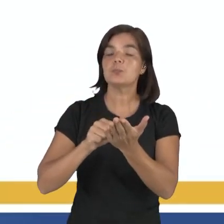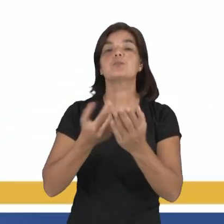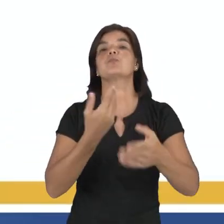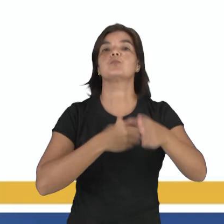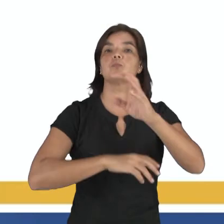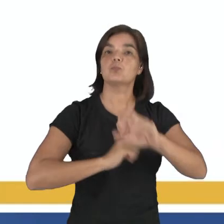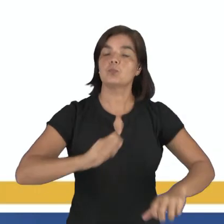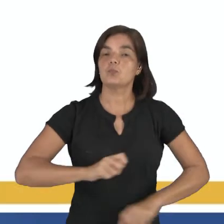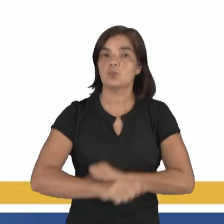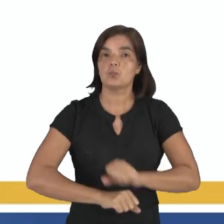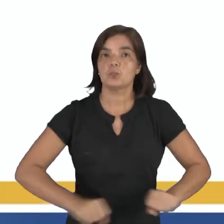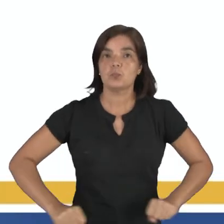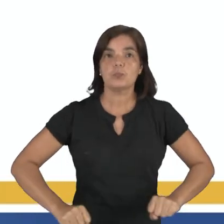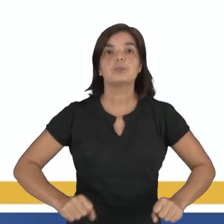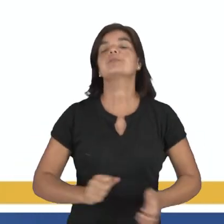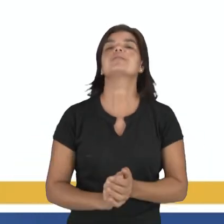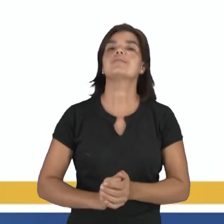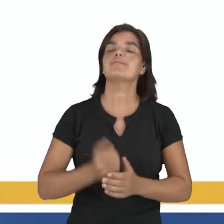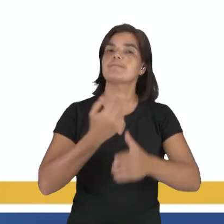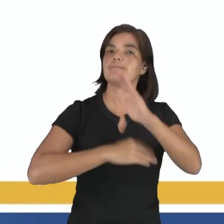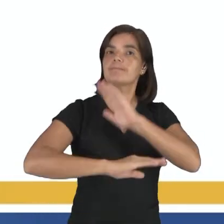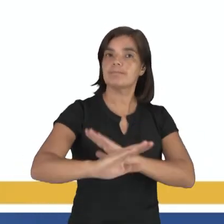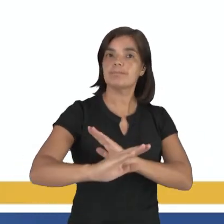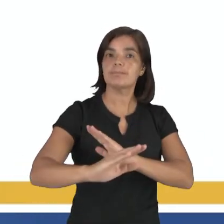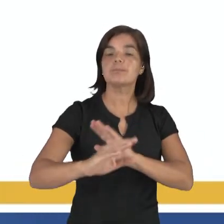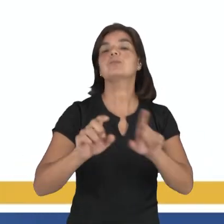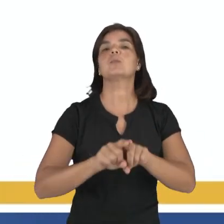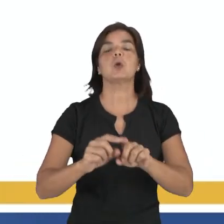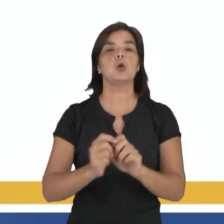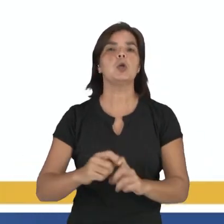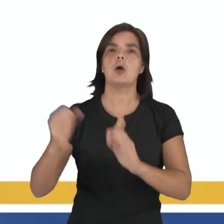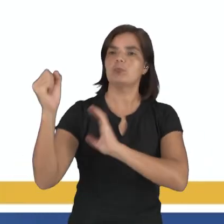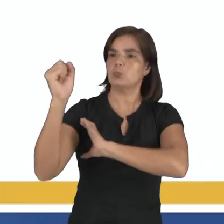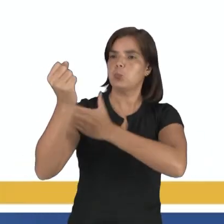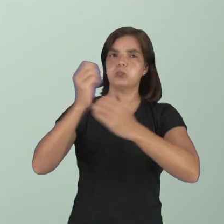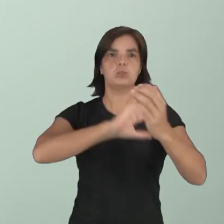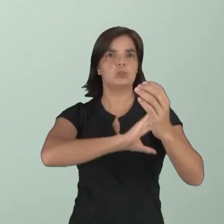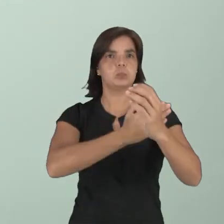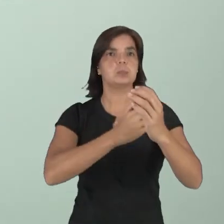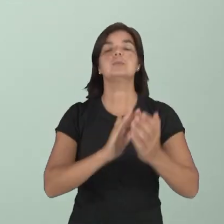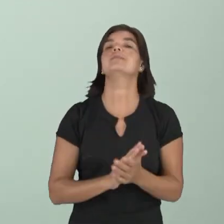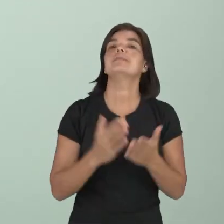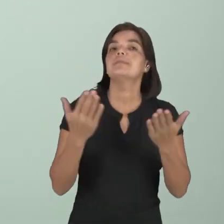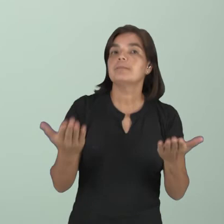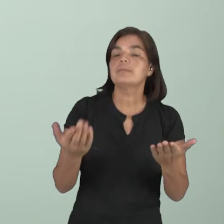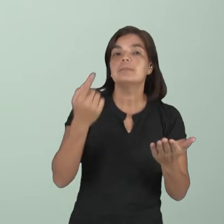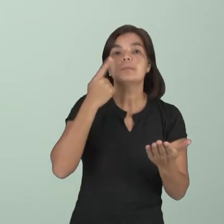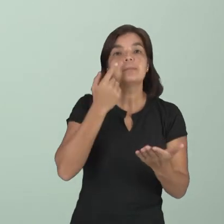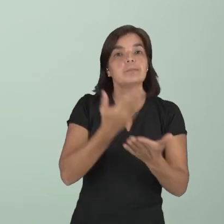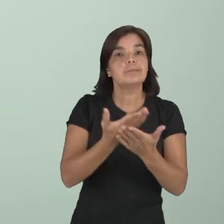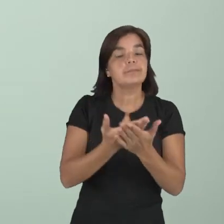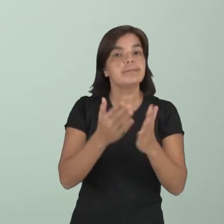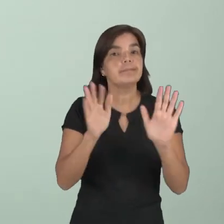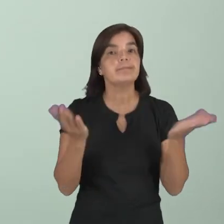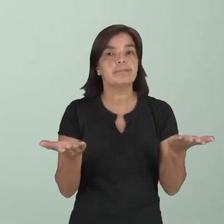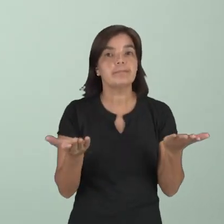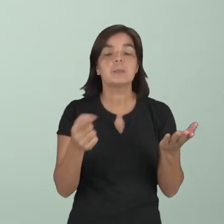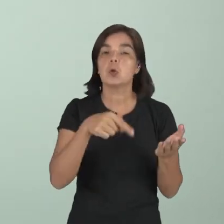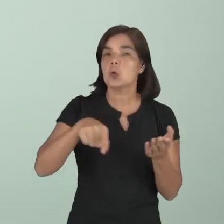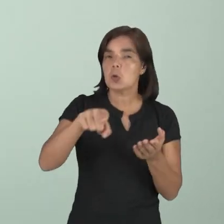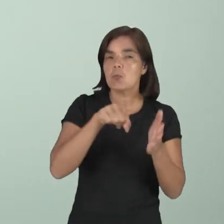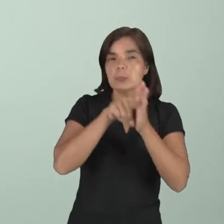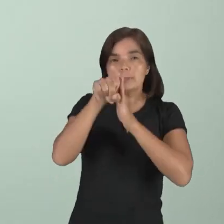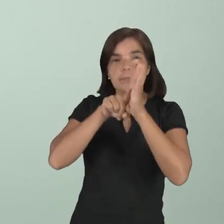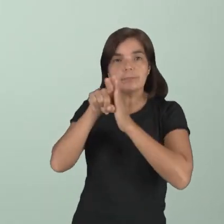esporte, o judô, a arte marcial e o fisiculturismo. Gente, A aula é curta, é interessante que vocês